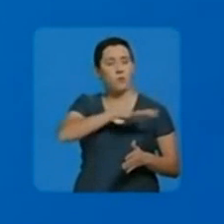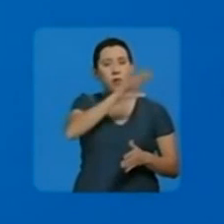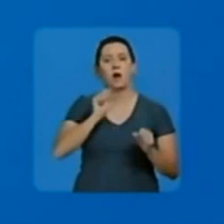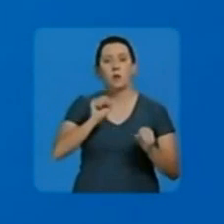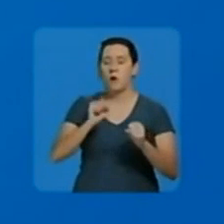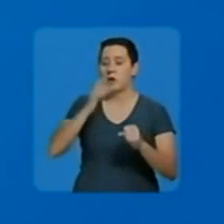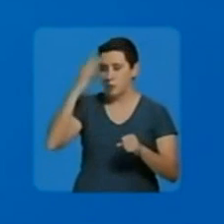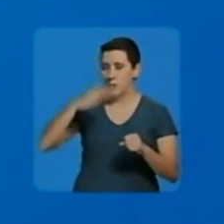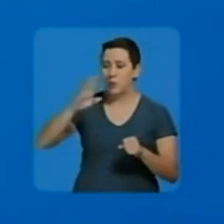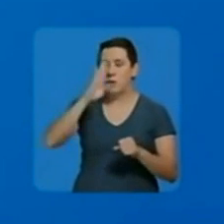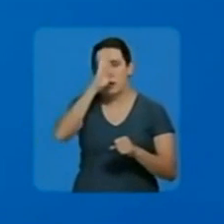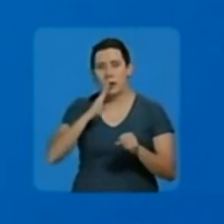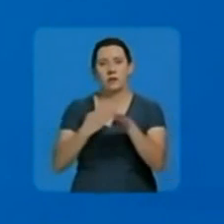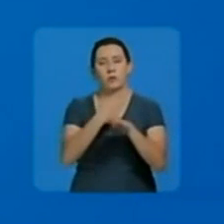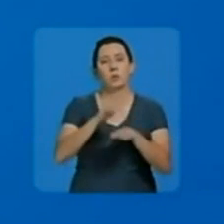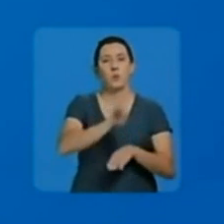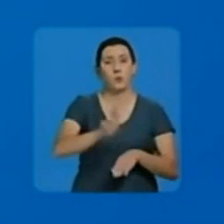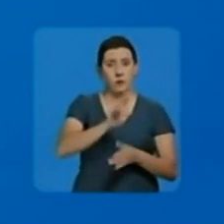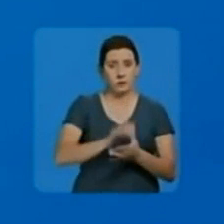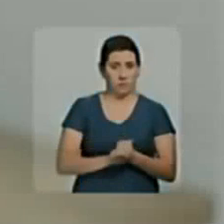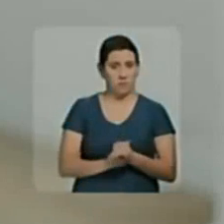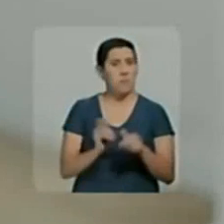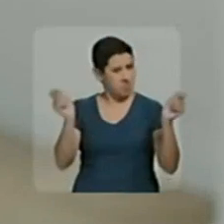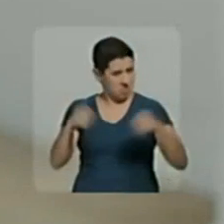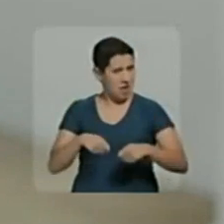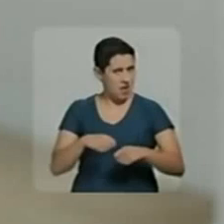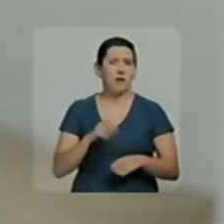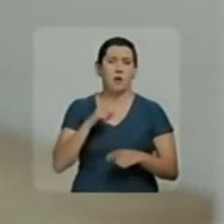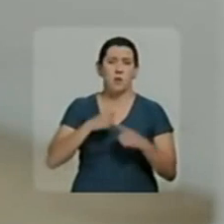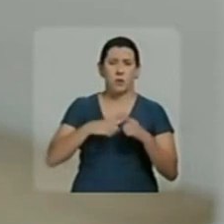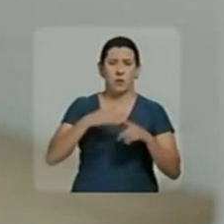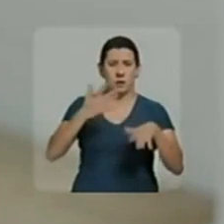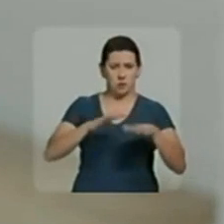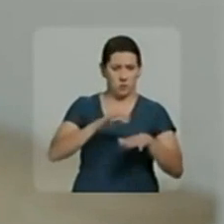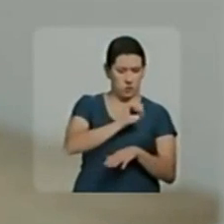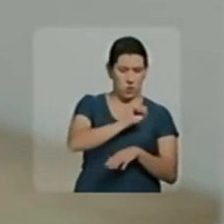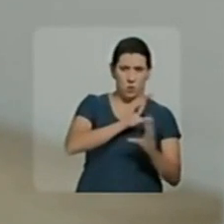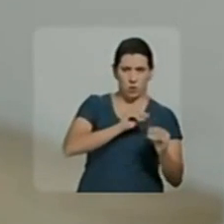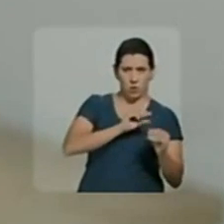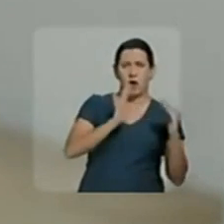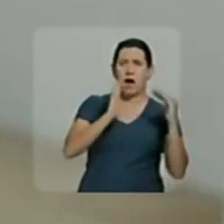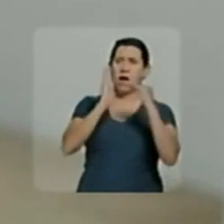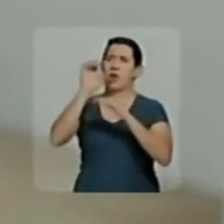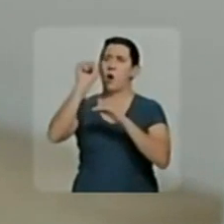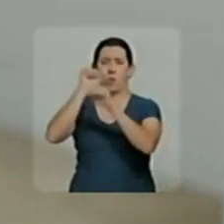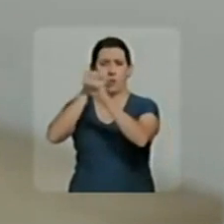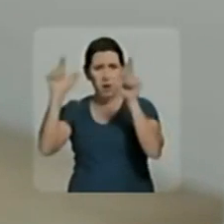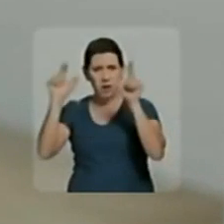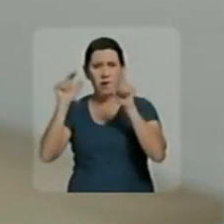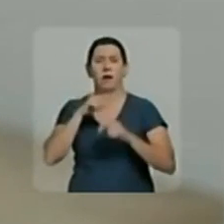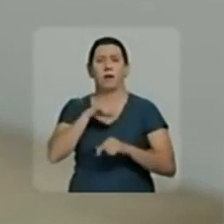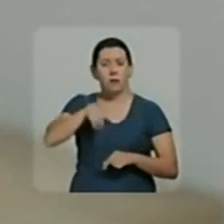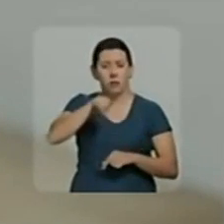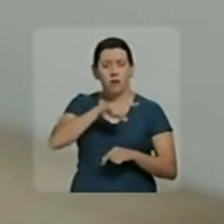para atender quem está na fila esperando por exames. Dá para fazer, porque entre 8 da noite e 8 da manhã, os